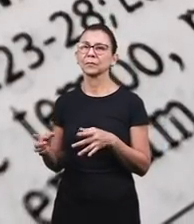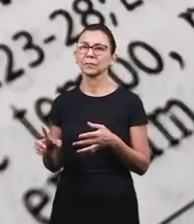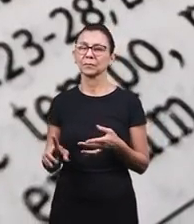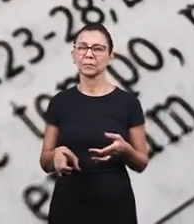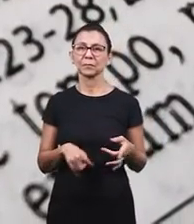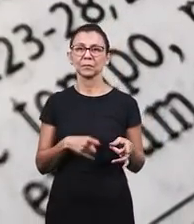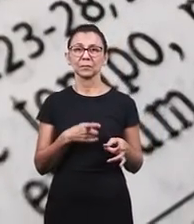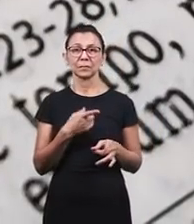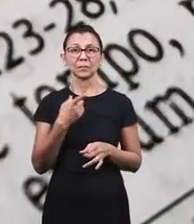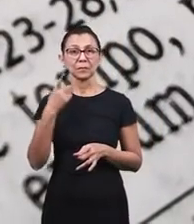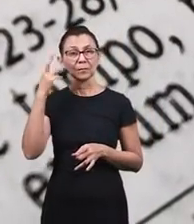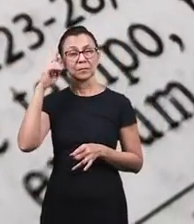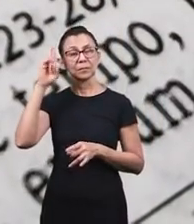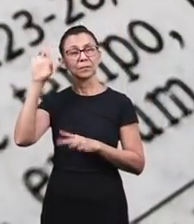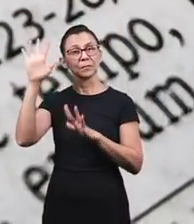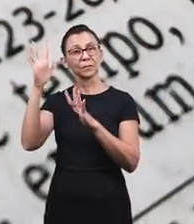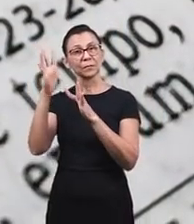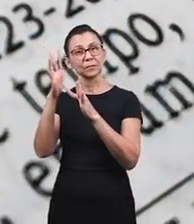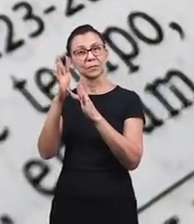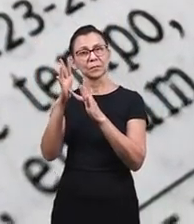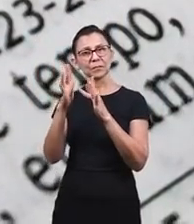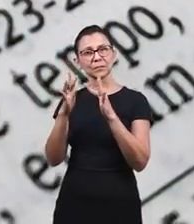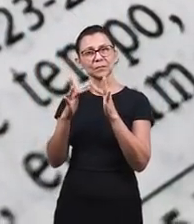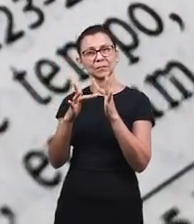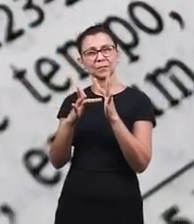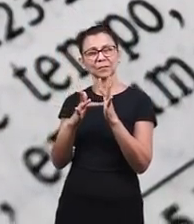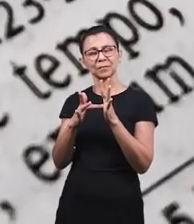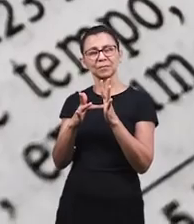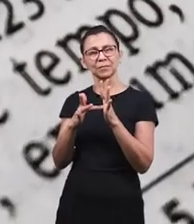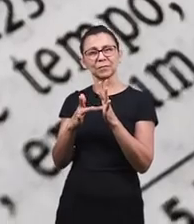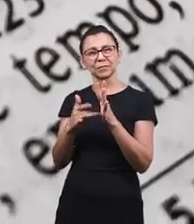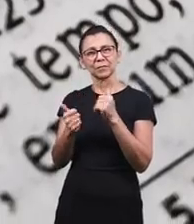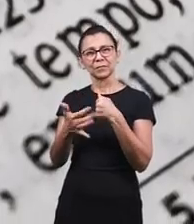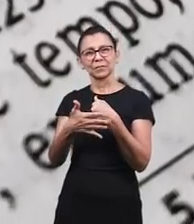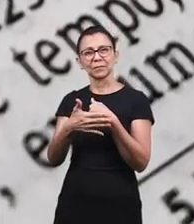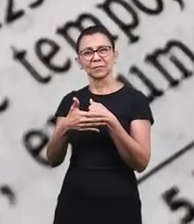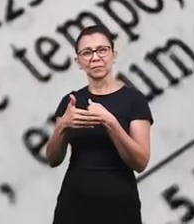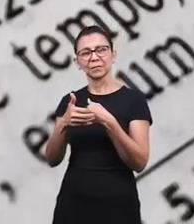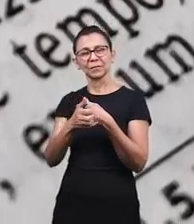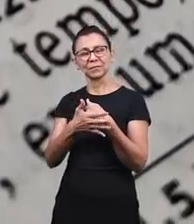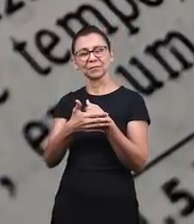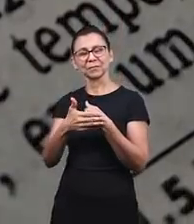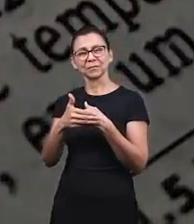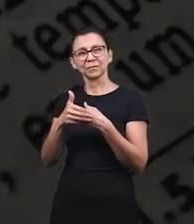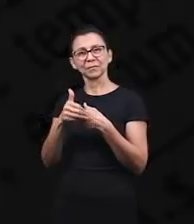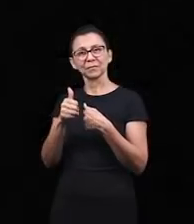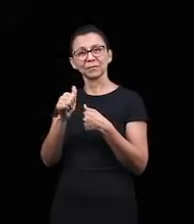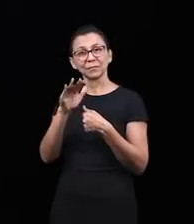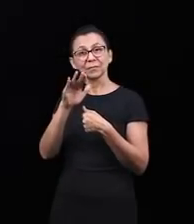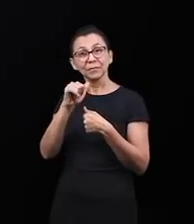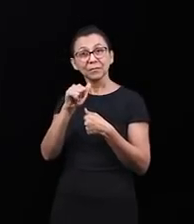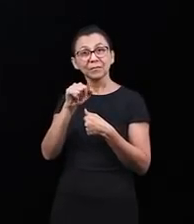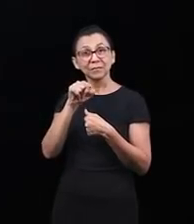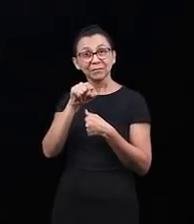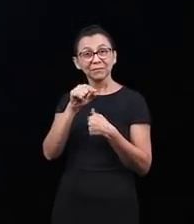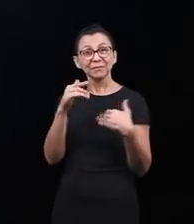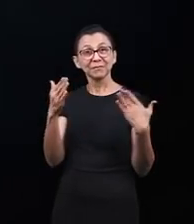Manso e suave, Jesus está chamando,